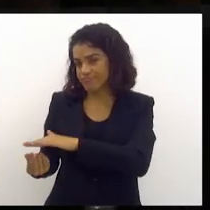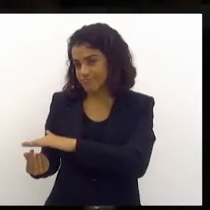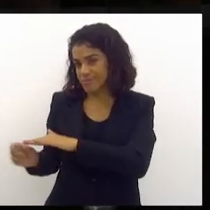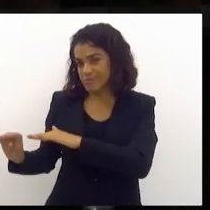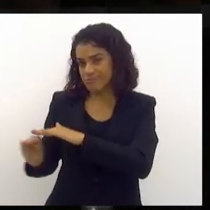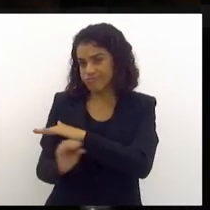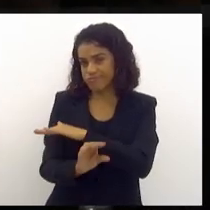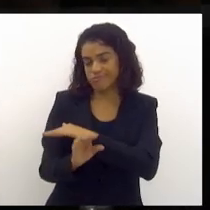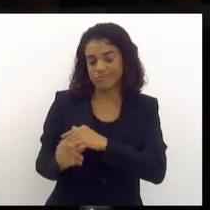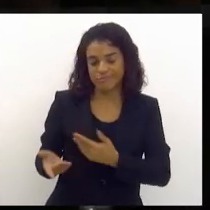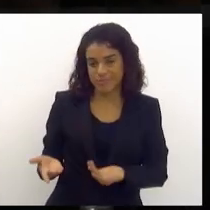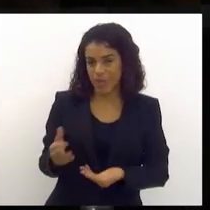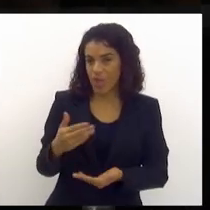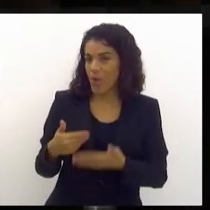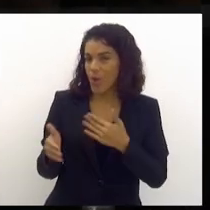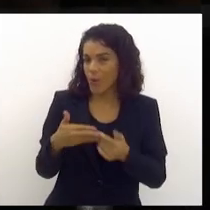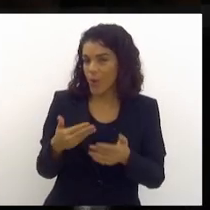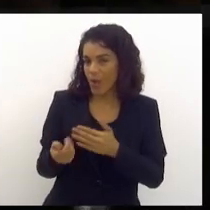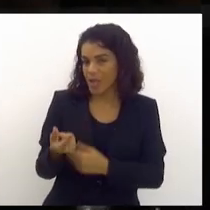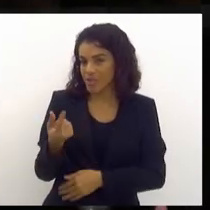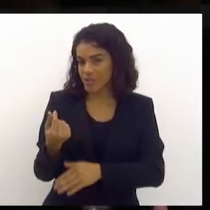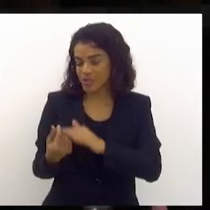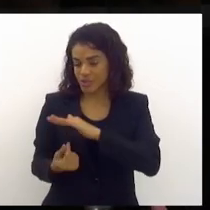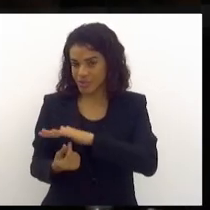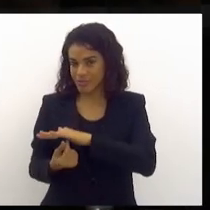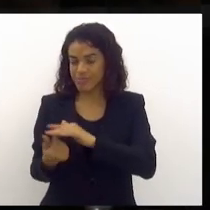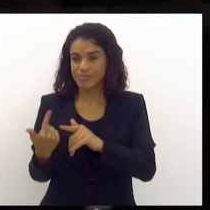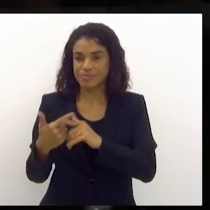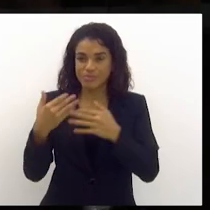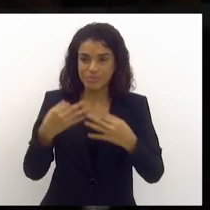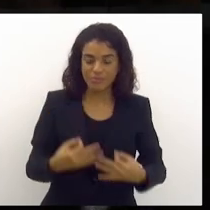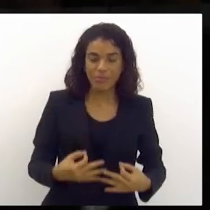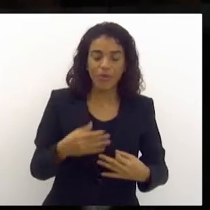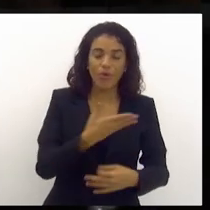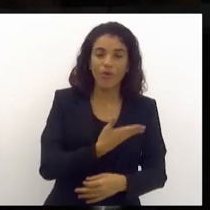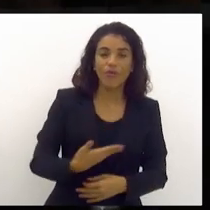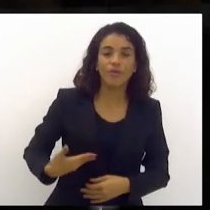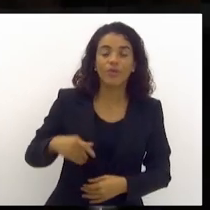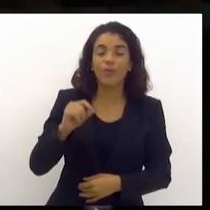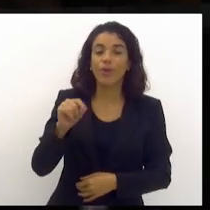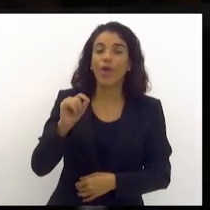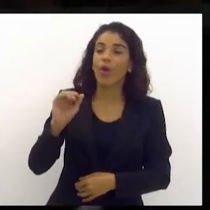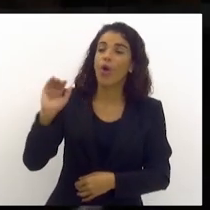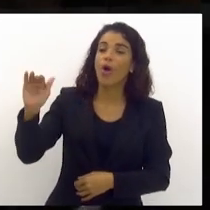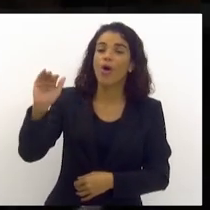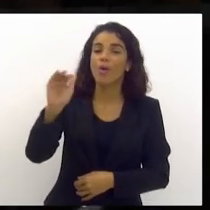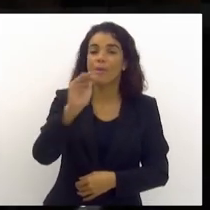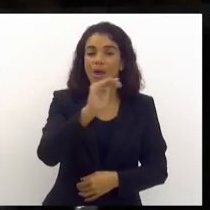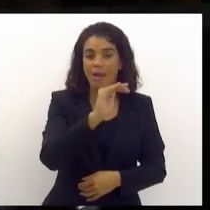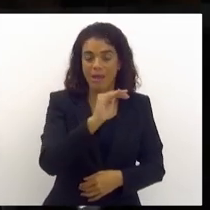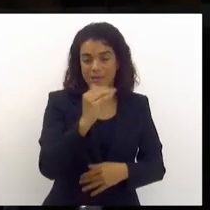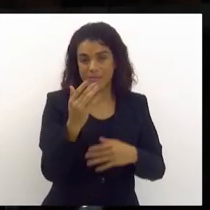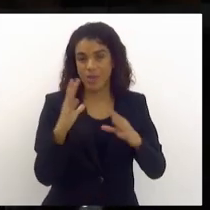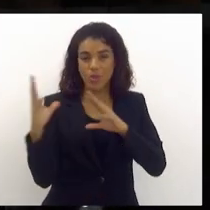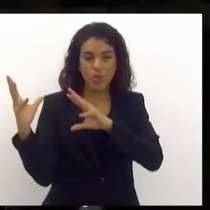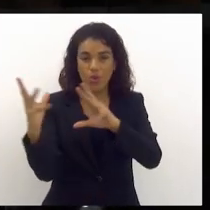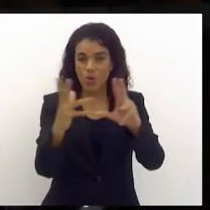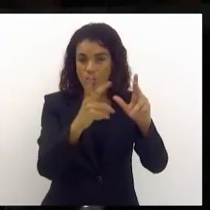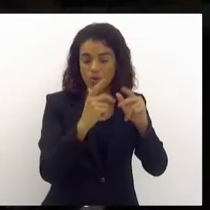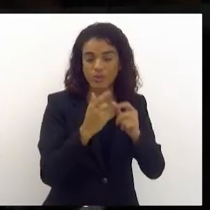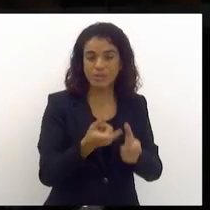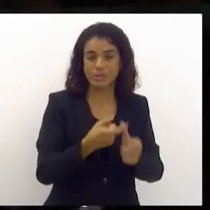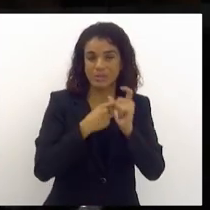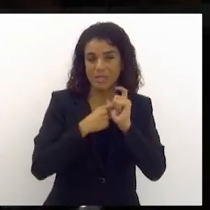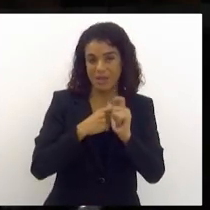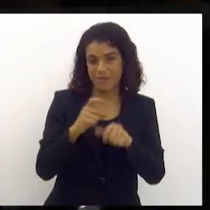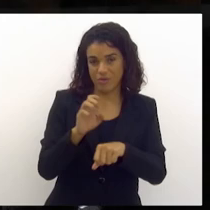gente dizer que não é qualquer recurso, porque o correto era o governador estar fazendo a cobrança daqueles que hoje devem ao Estado do Rio de Janeiro